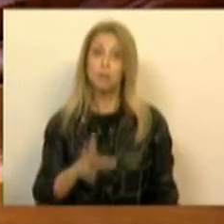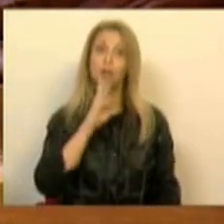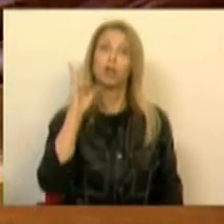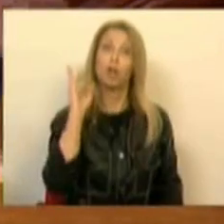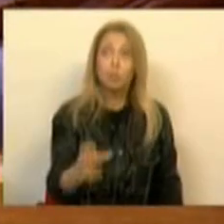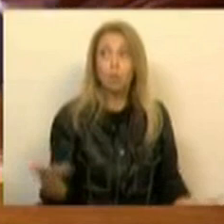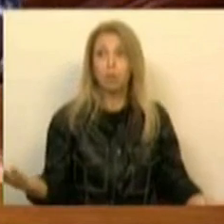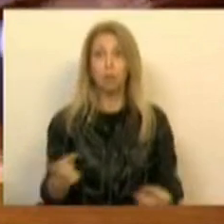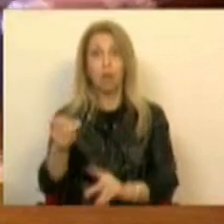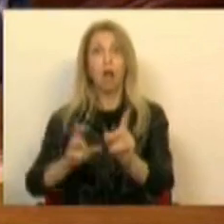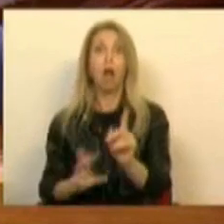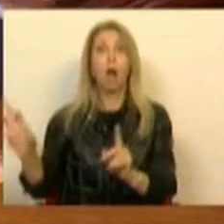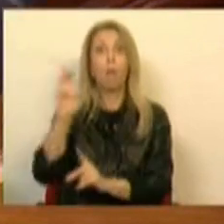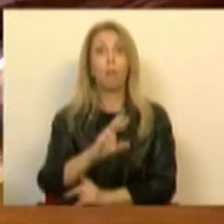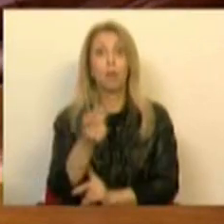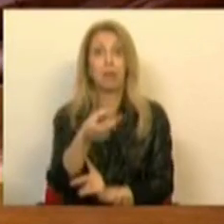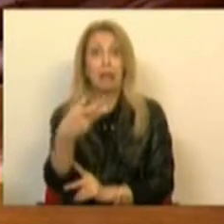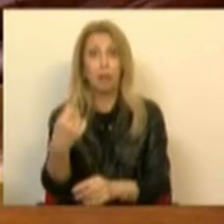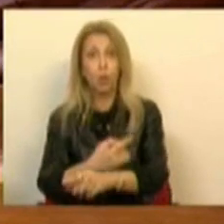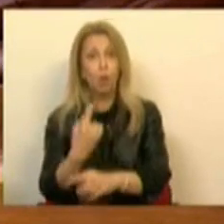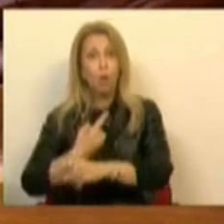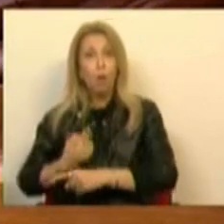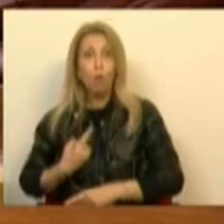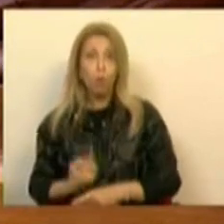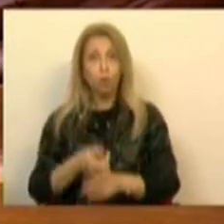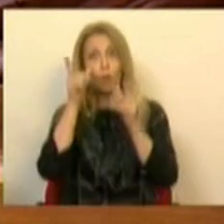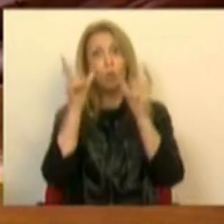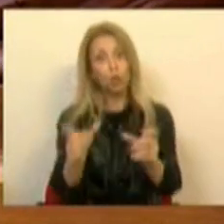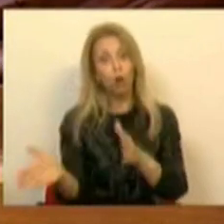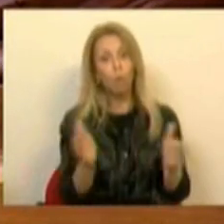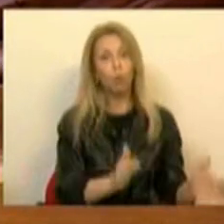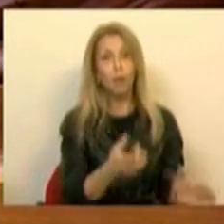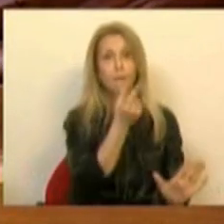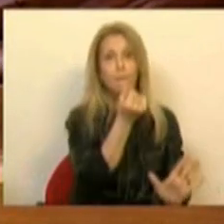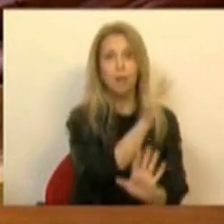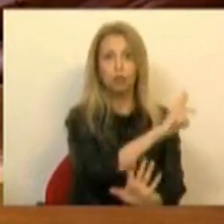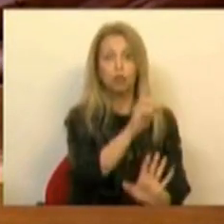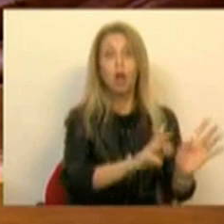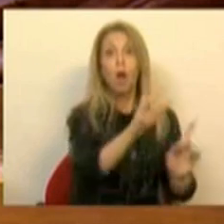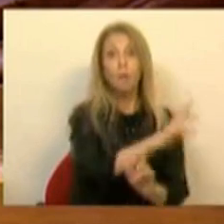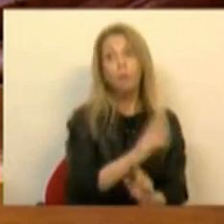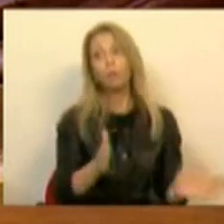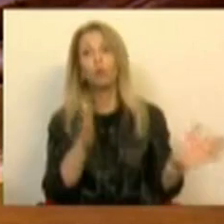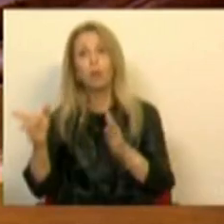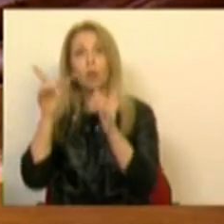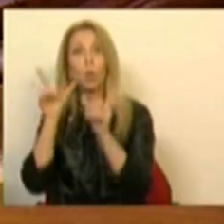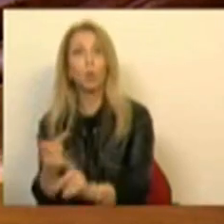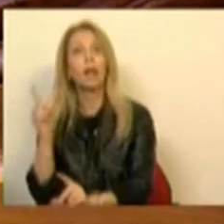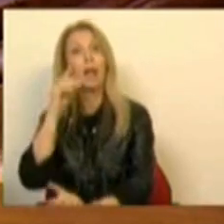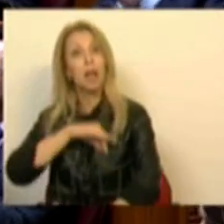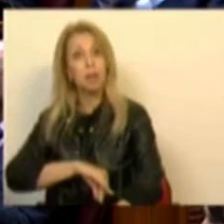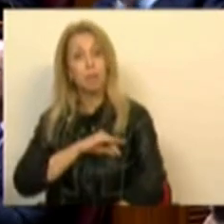de vida, controlando, por um lado, o aumento dos preços e aumentando, por outro lado, o rendimento disponível das famílias.